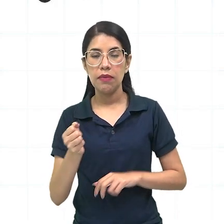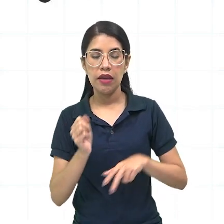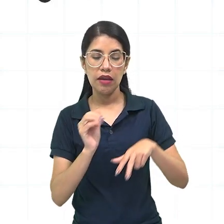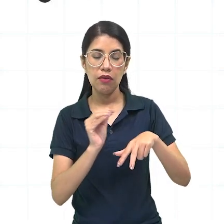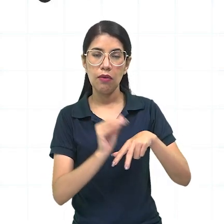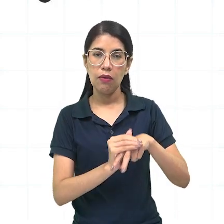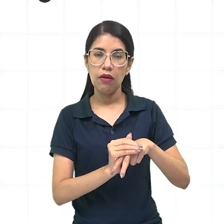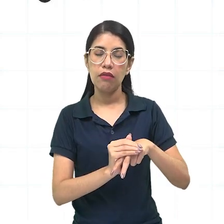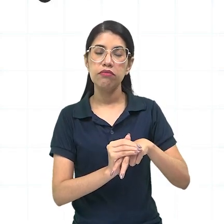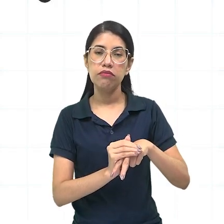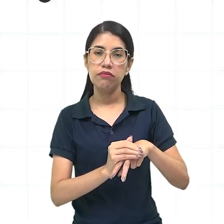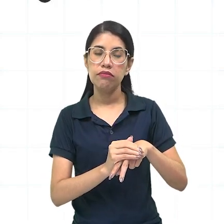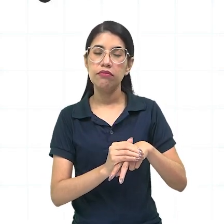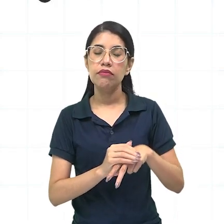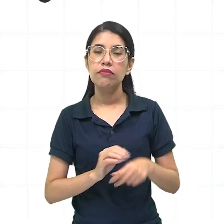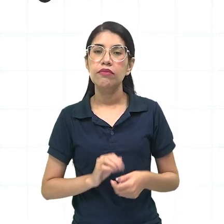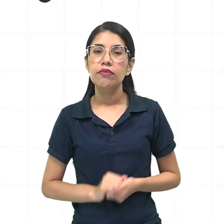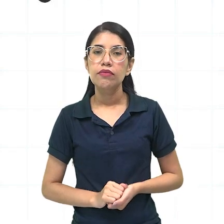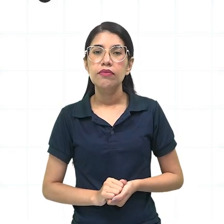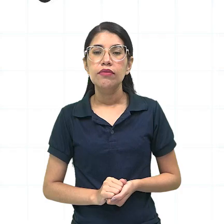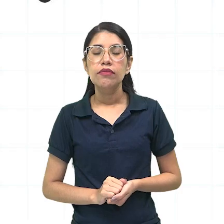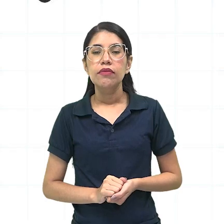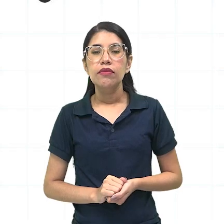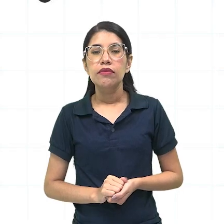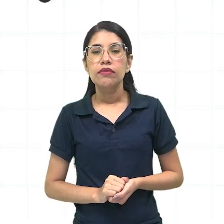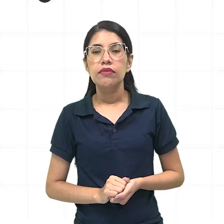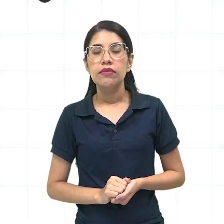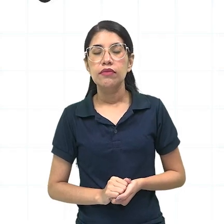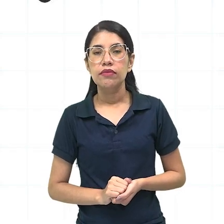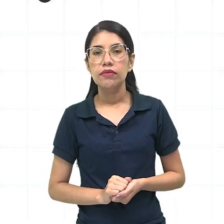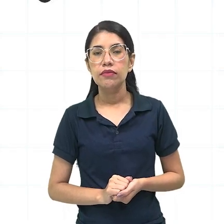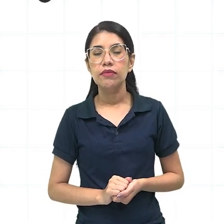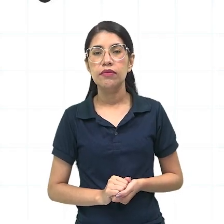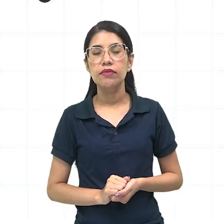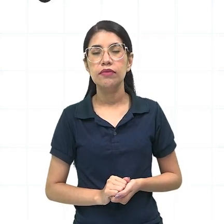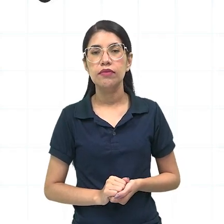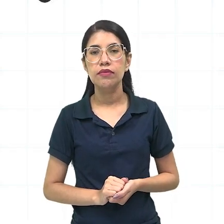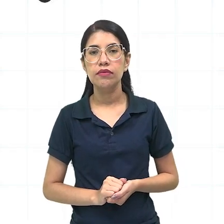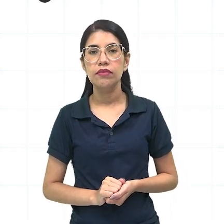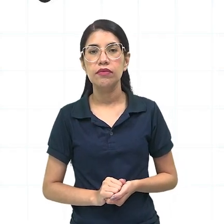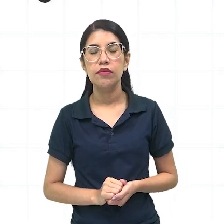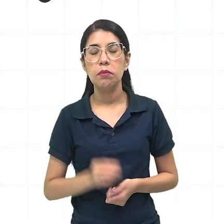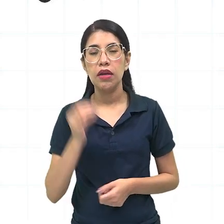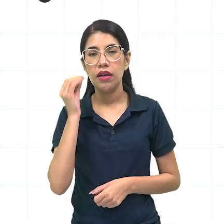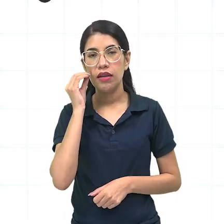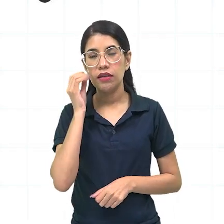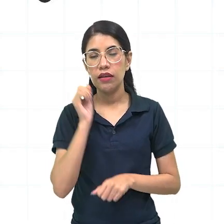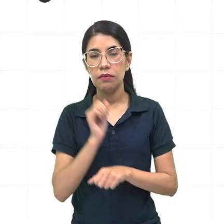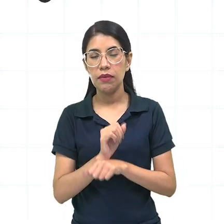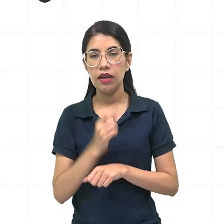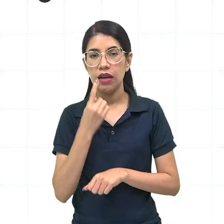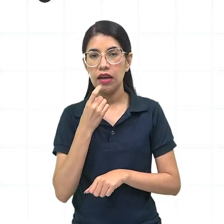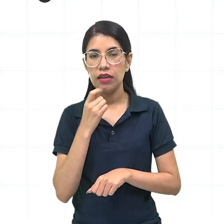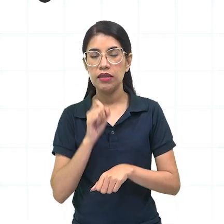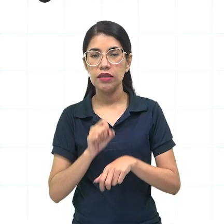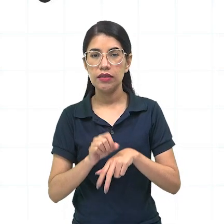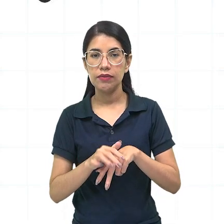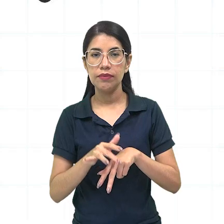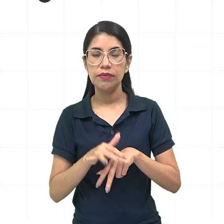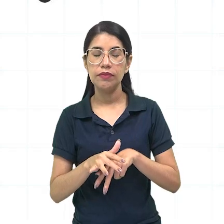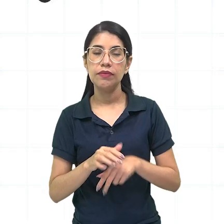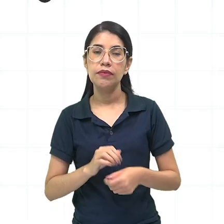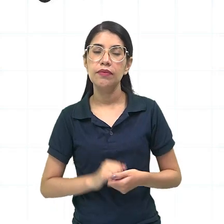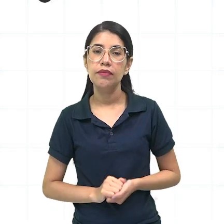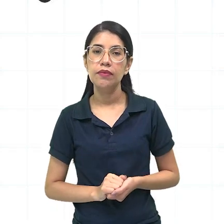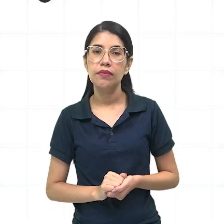você vai colocar em cima do ferimento, fechando ele e fazendo uma pressão bem forte em